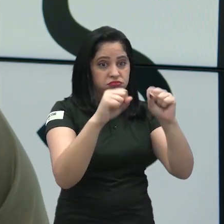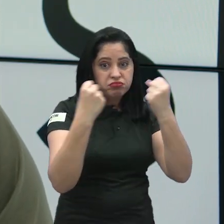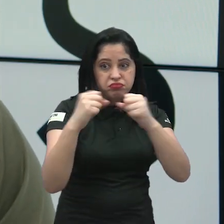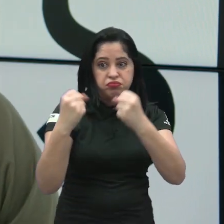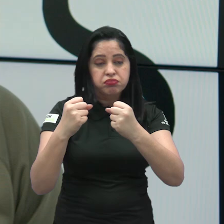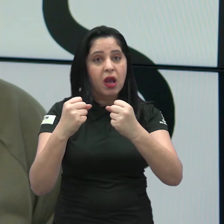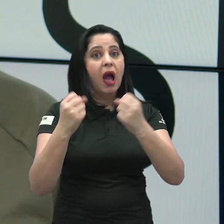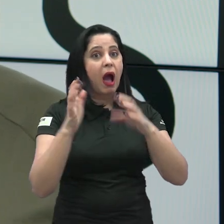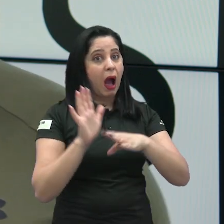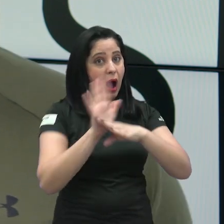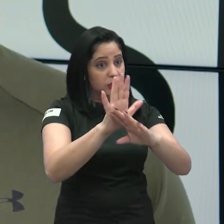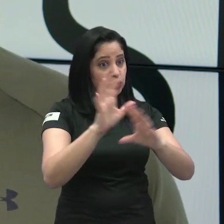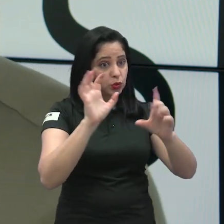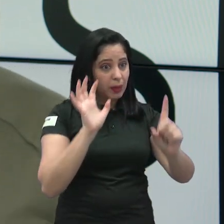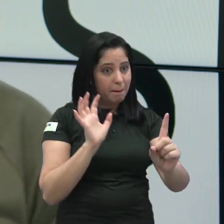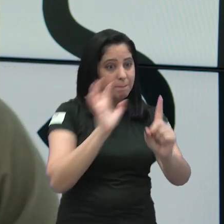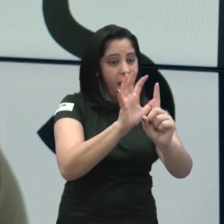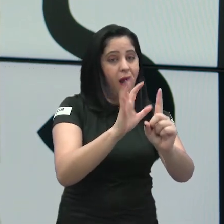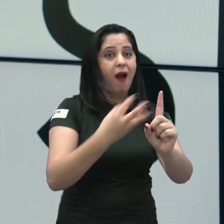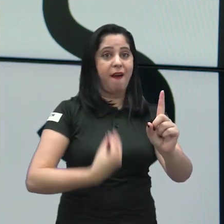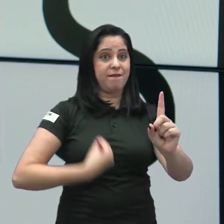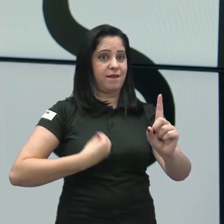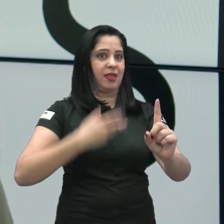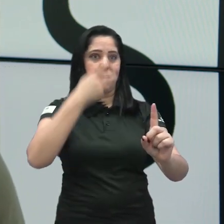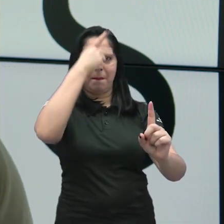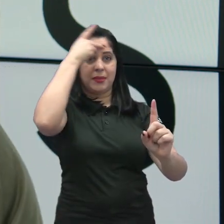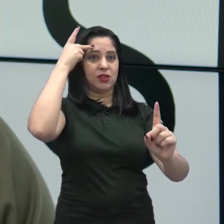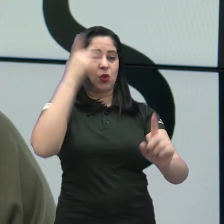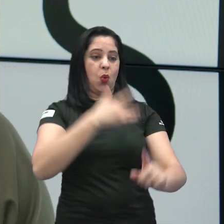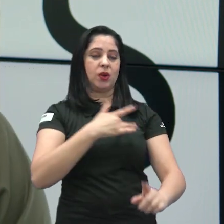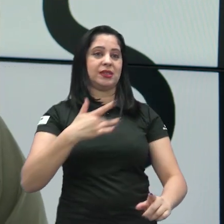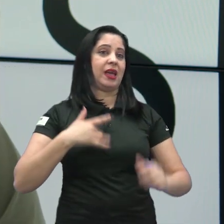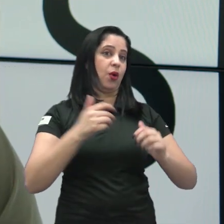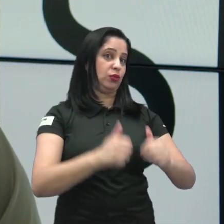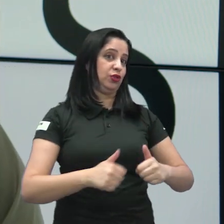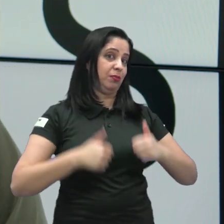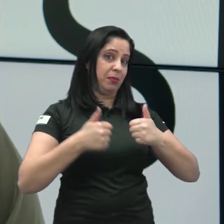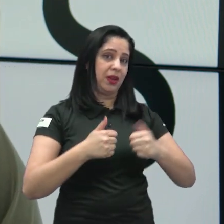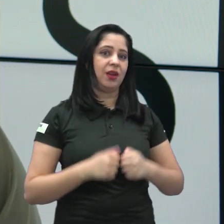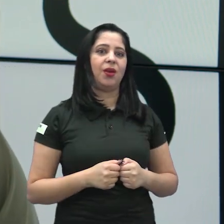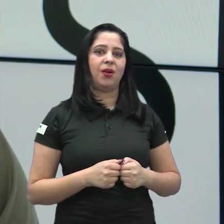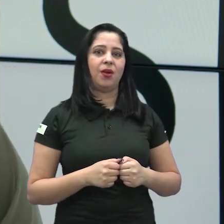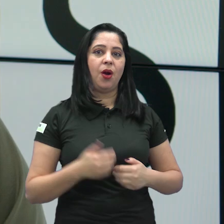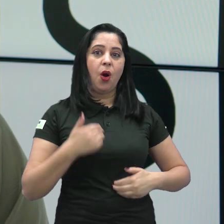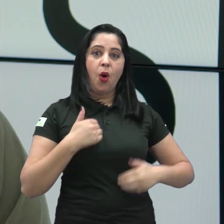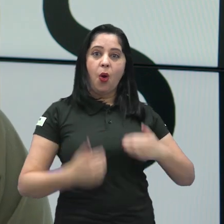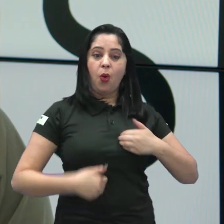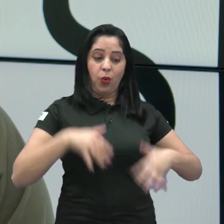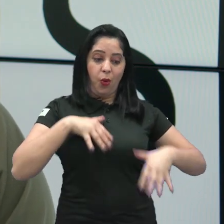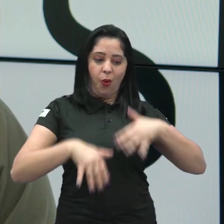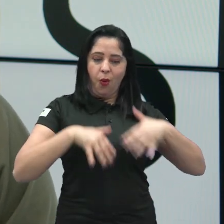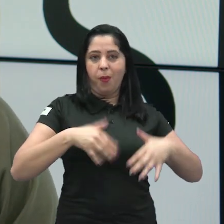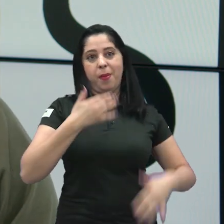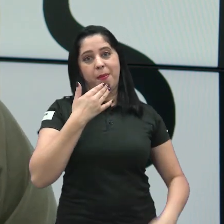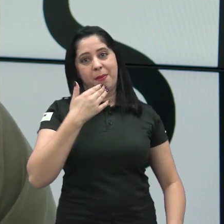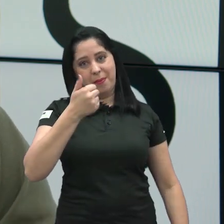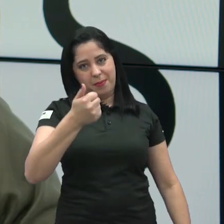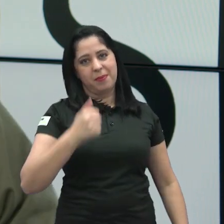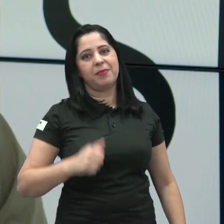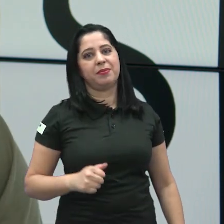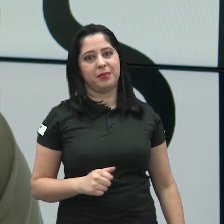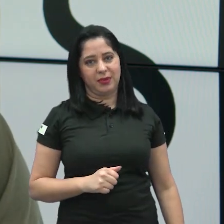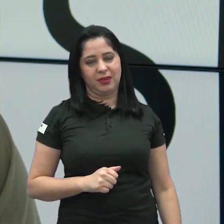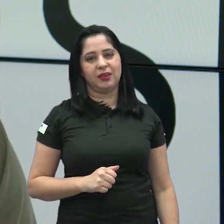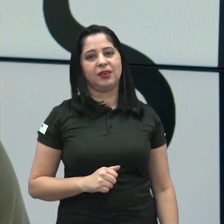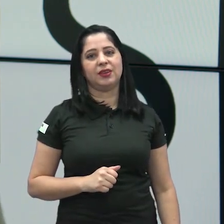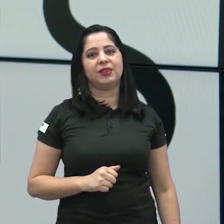vida das pessoas. E a importância disso na questão da saúde, na questão de uma mobilidade, em